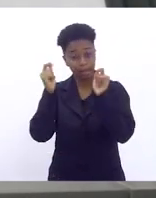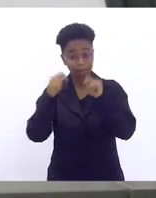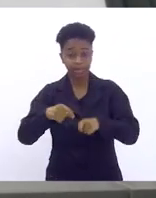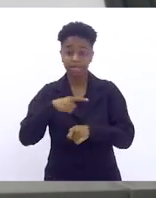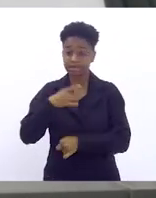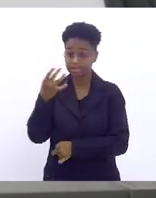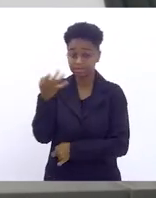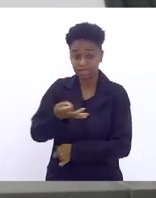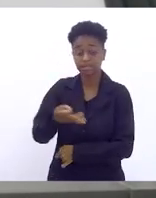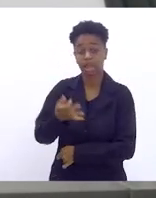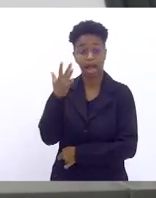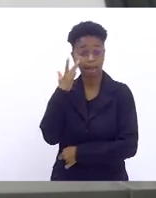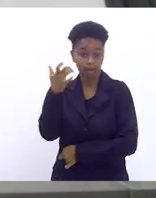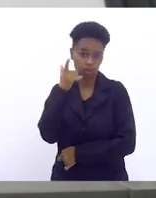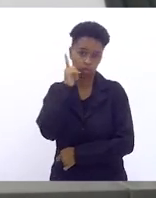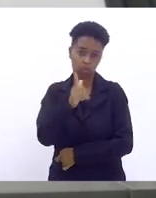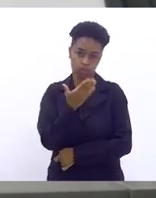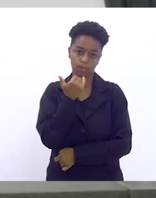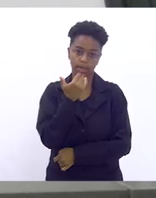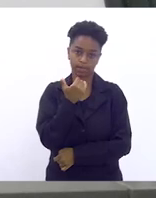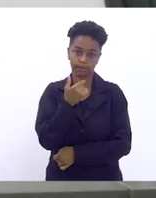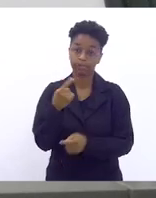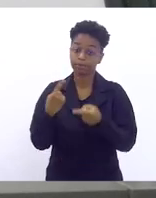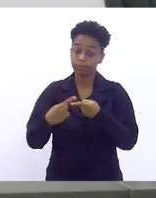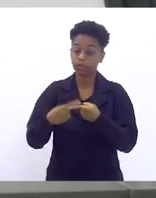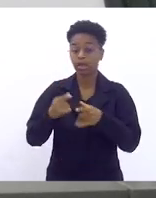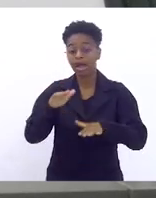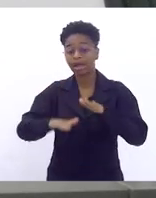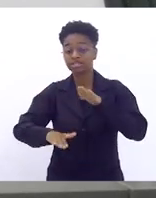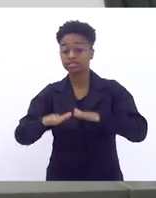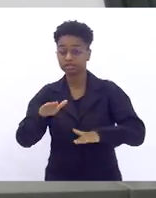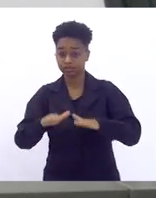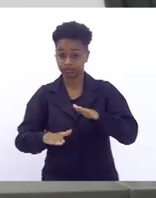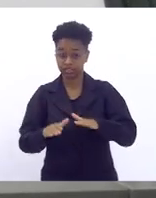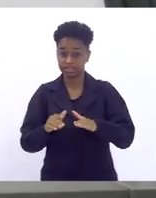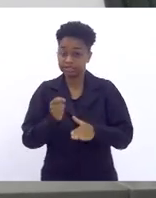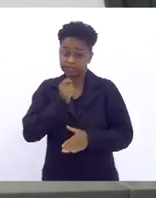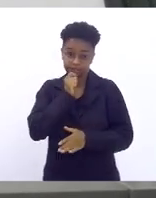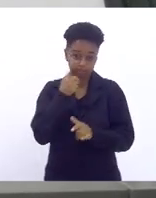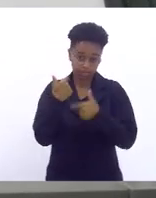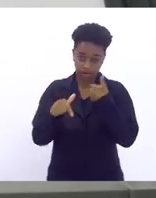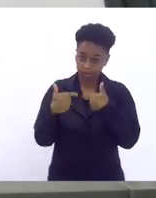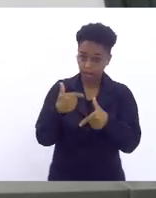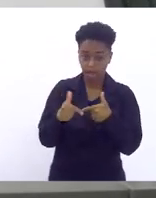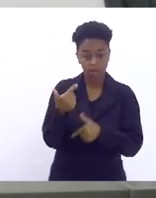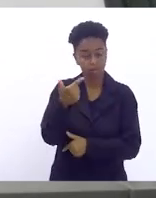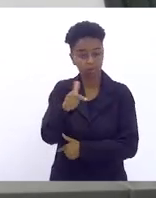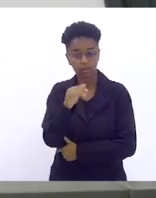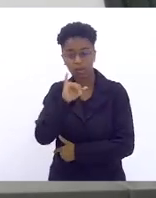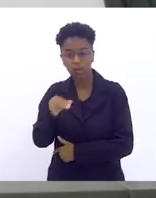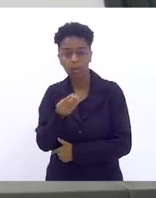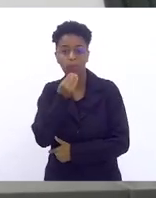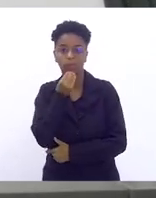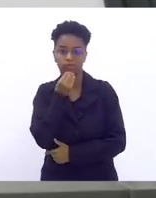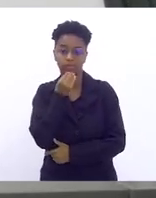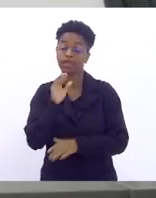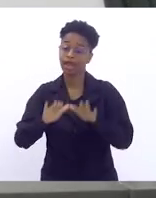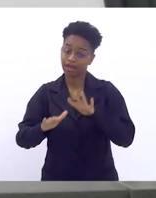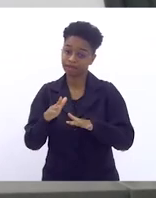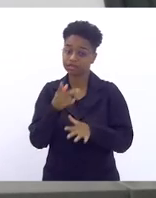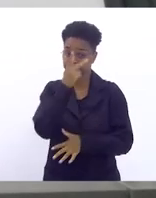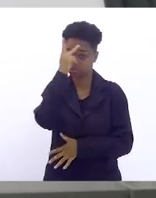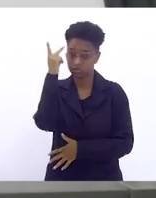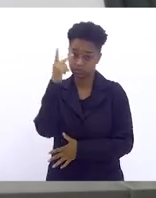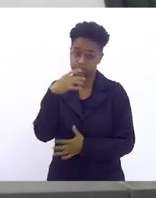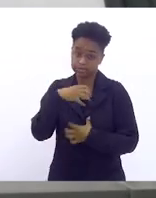comer no dia seguinte porque muitas vezes a falta de emprego a falta de oportunidade gera uma